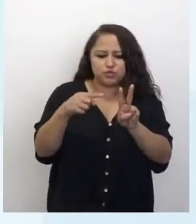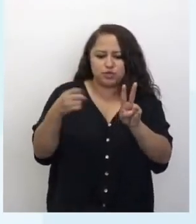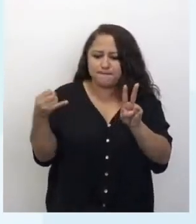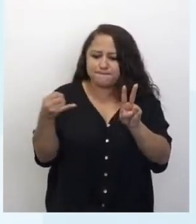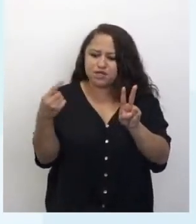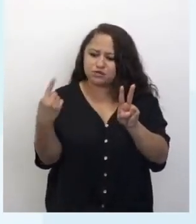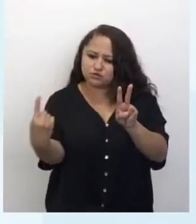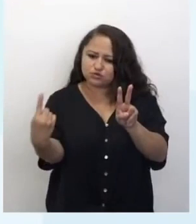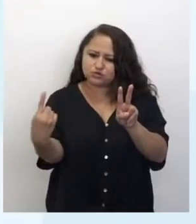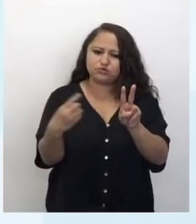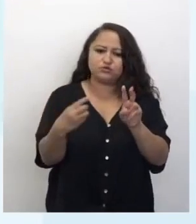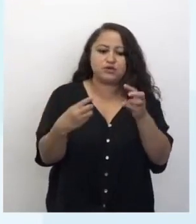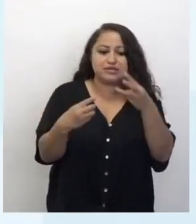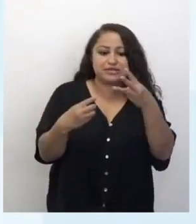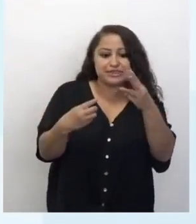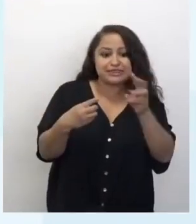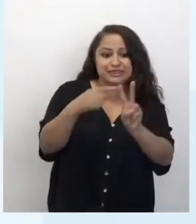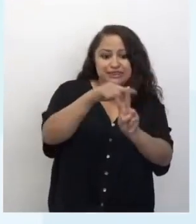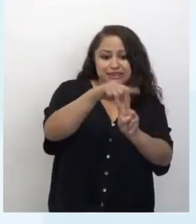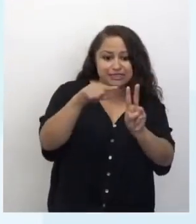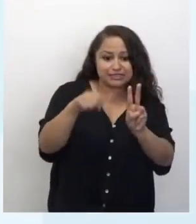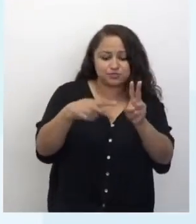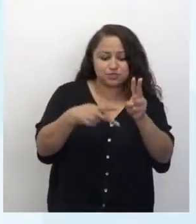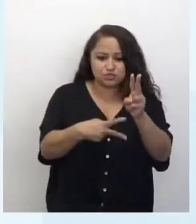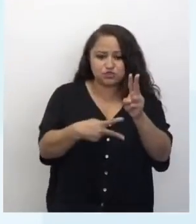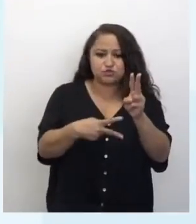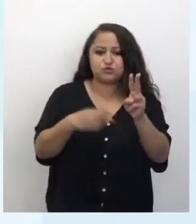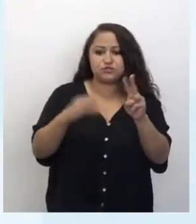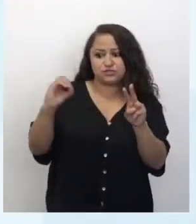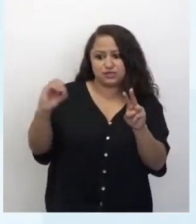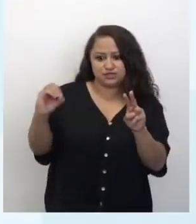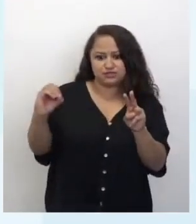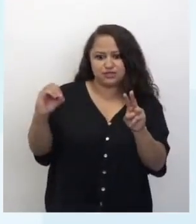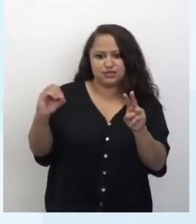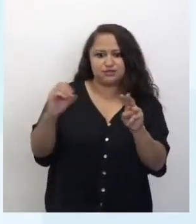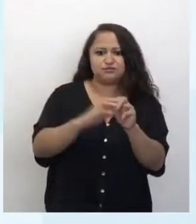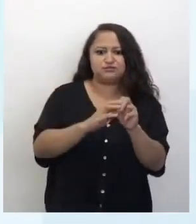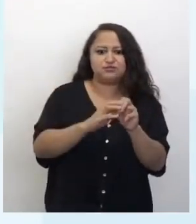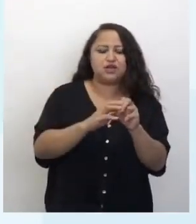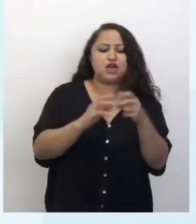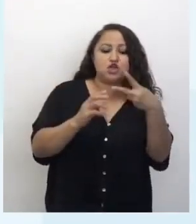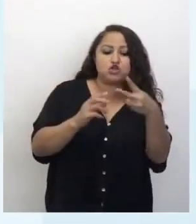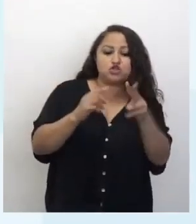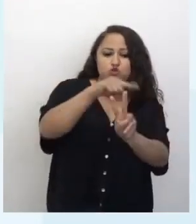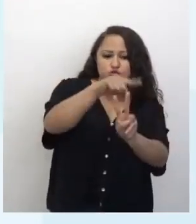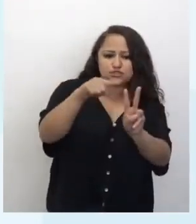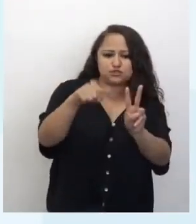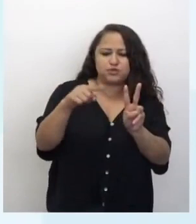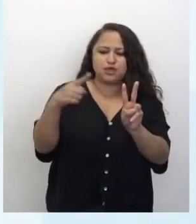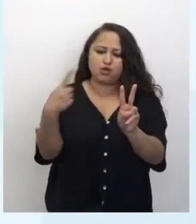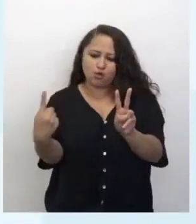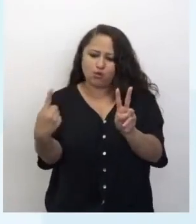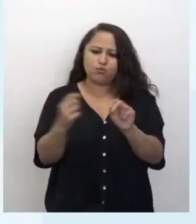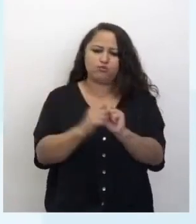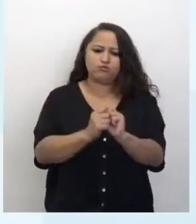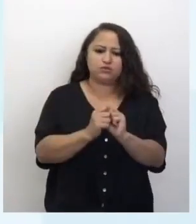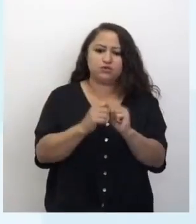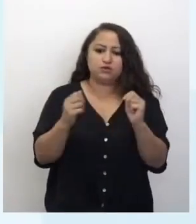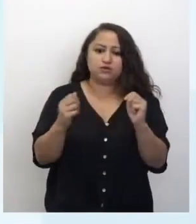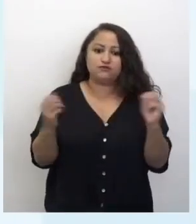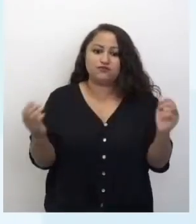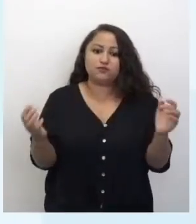2 é 0. Também caiu no mesmo pontinho da função em vermelho, hein? E 2π, 1. Vamos unir os